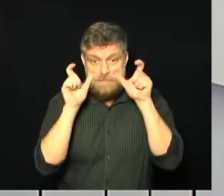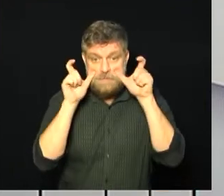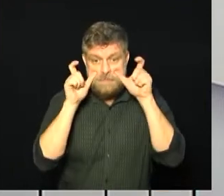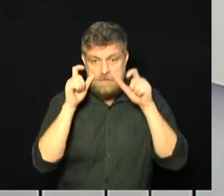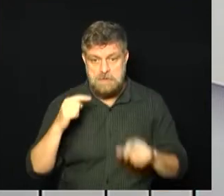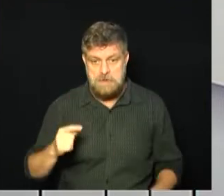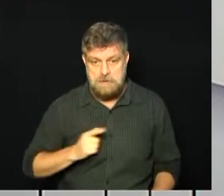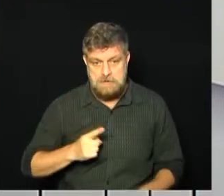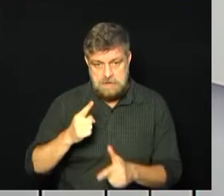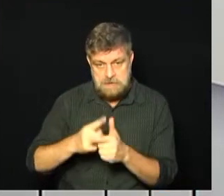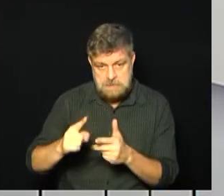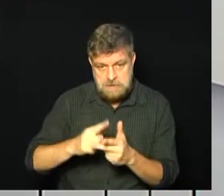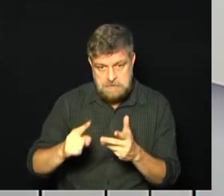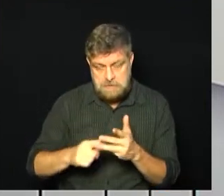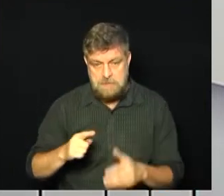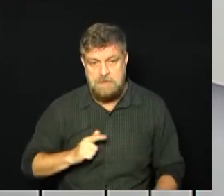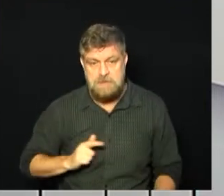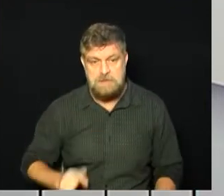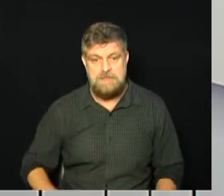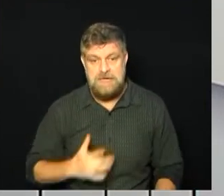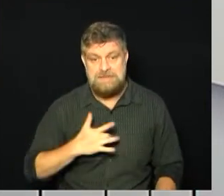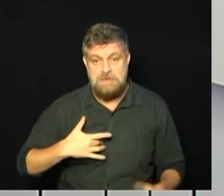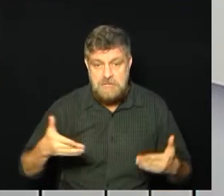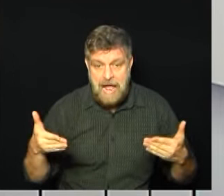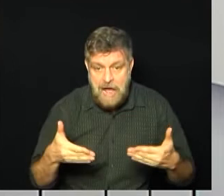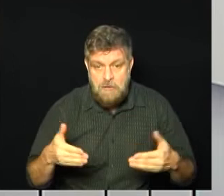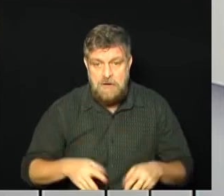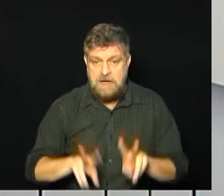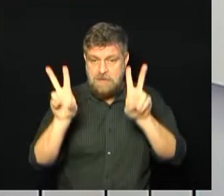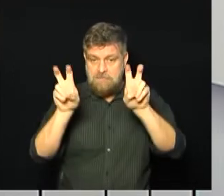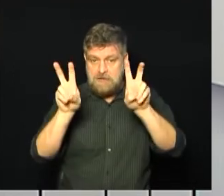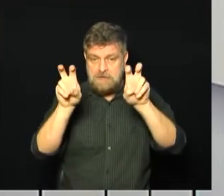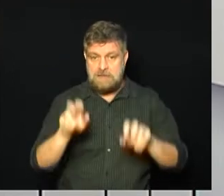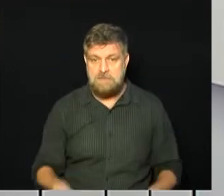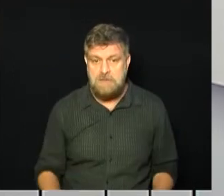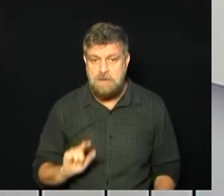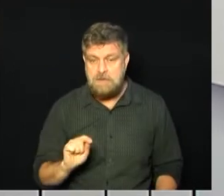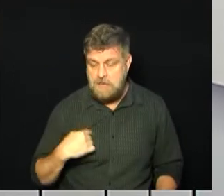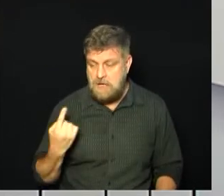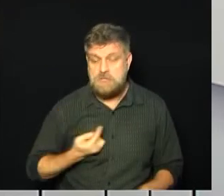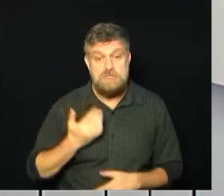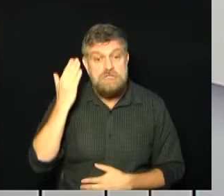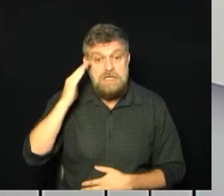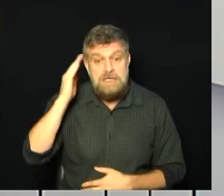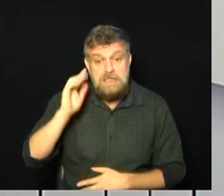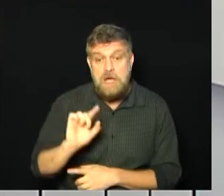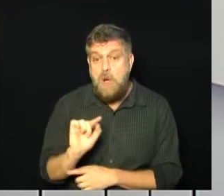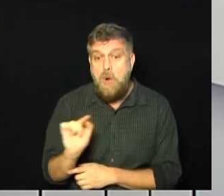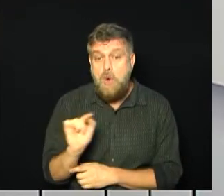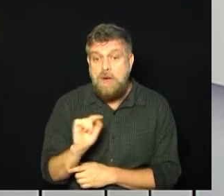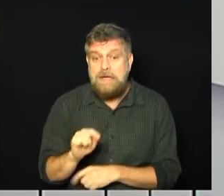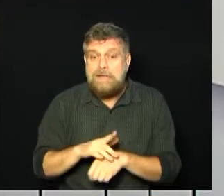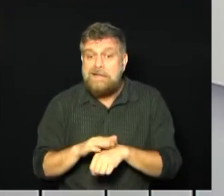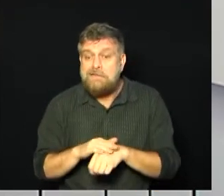toda essa situação, o quadro Saúde Agora vai abordar este assunto, até para a gente entender o que é essa